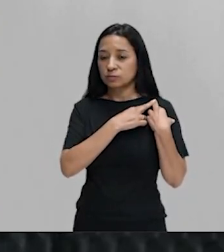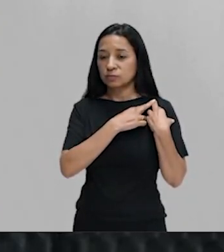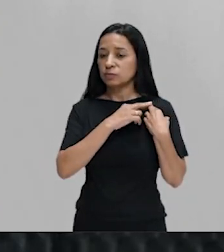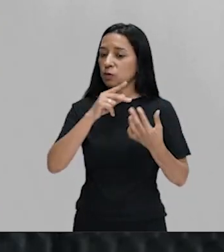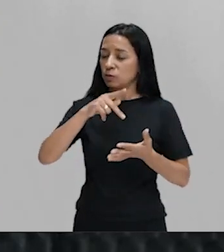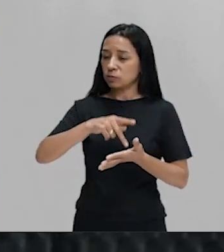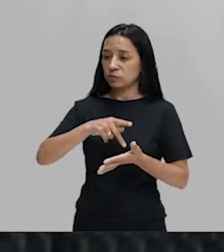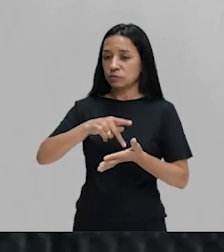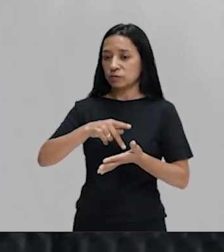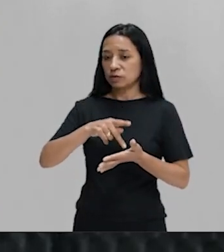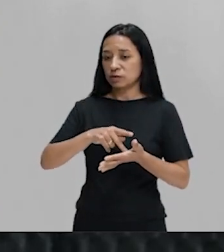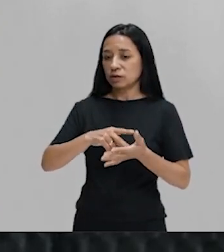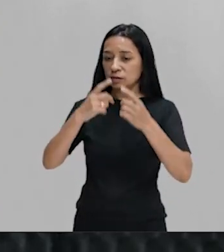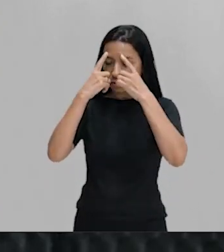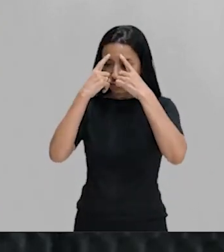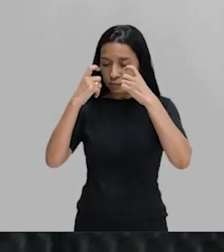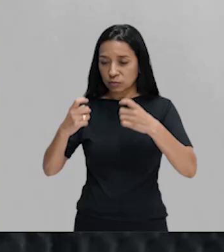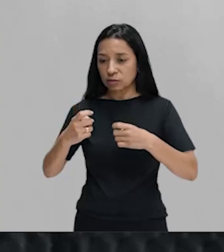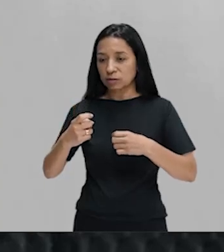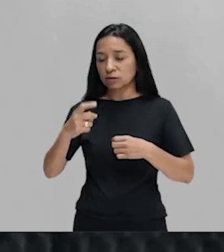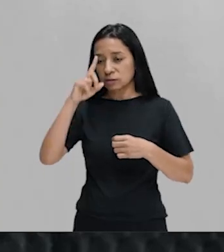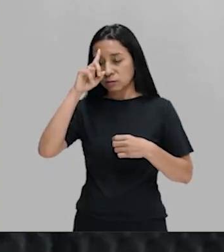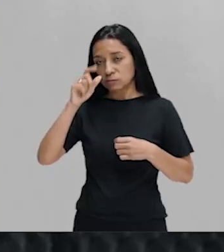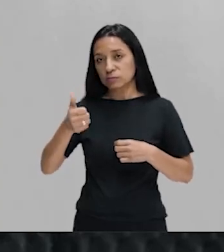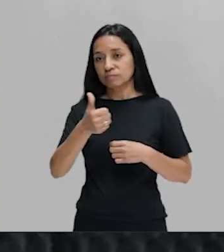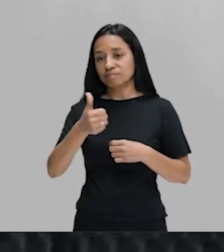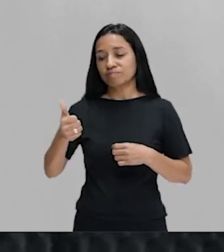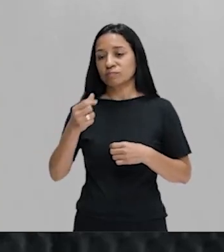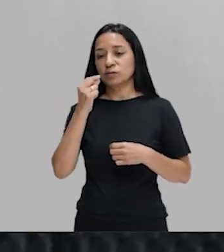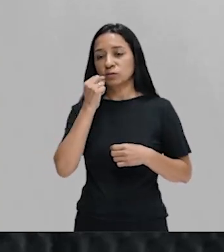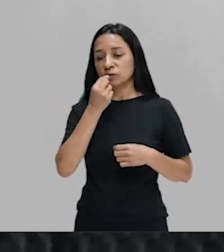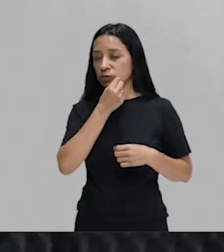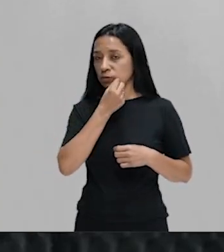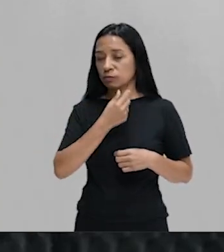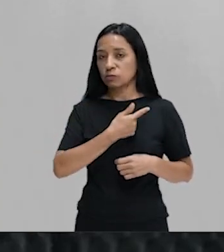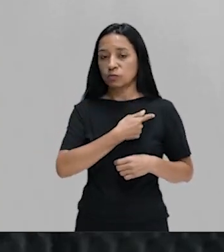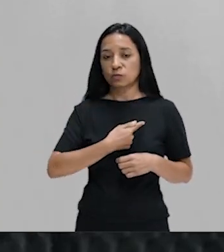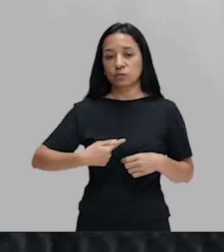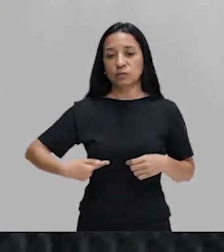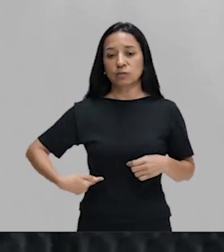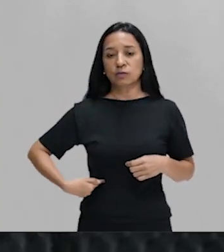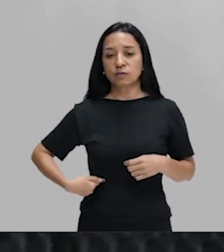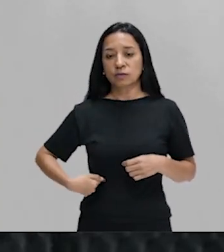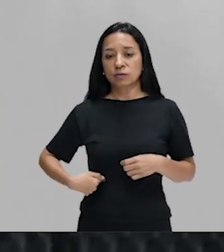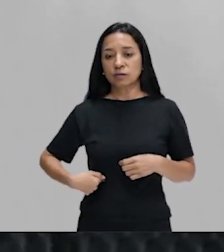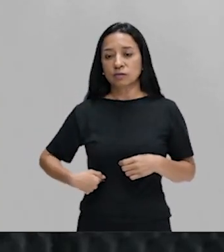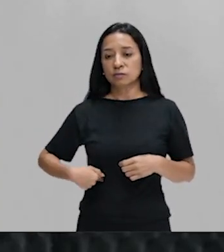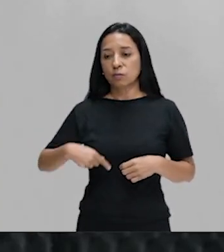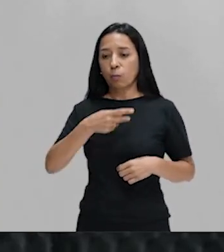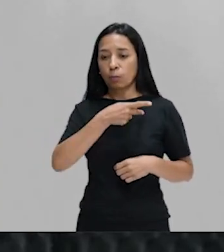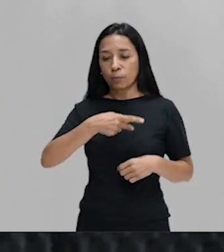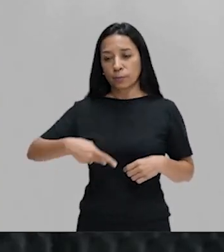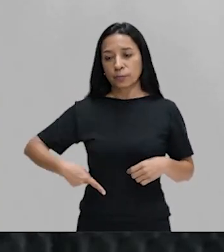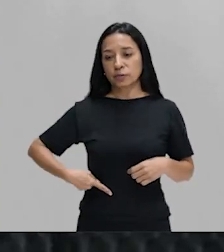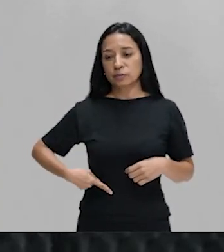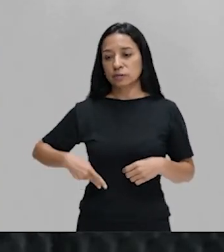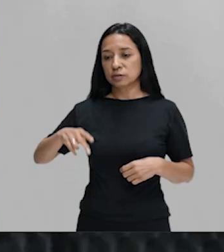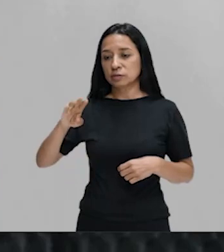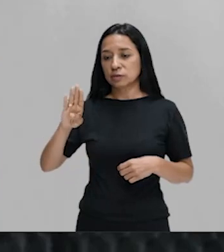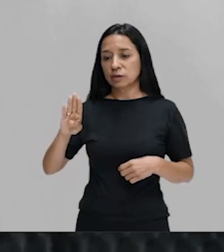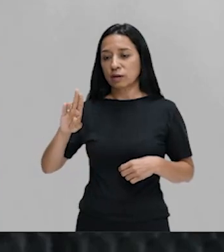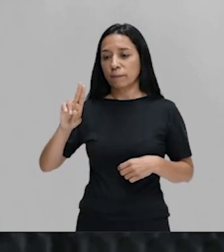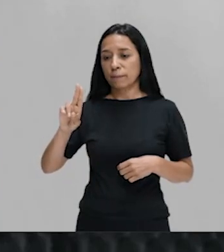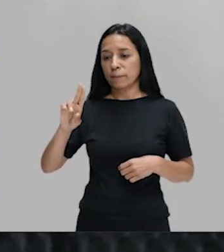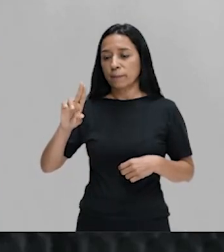setembro nos Estados Unidos. E aí o governo do Bush, o governo do presidente Bush, o